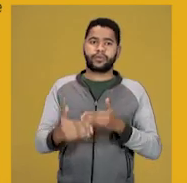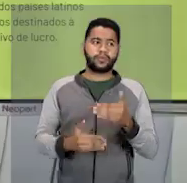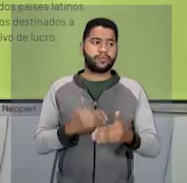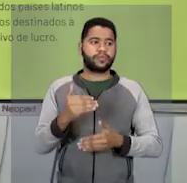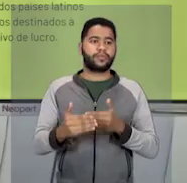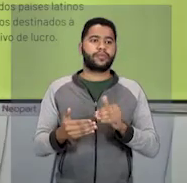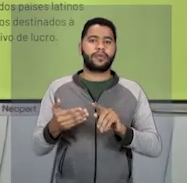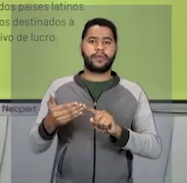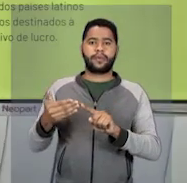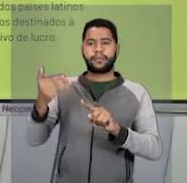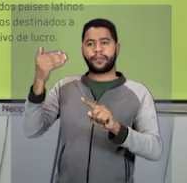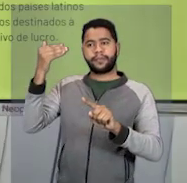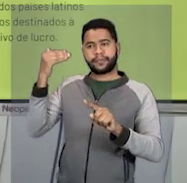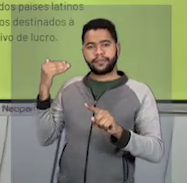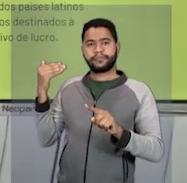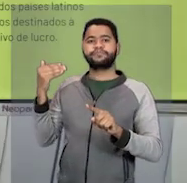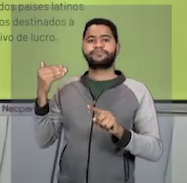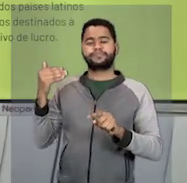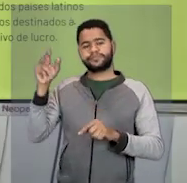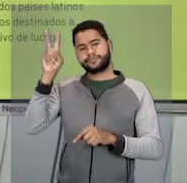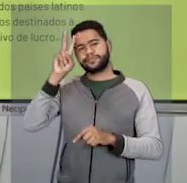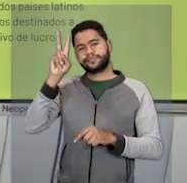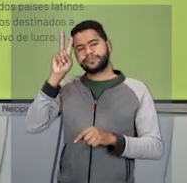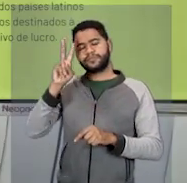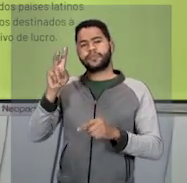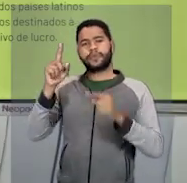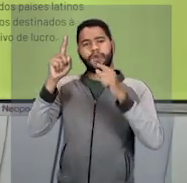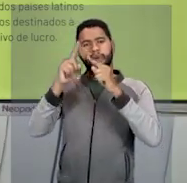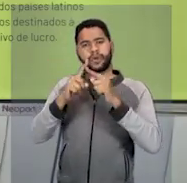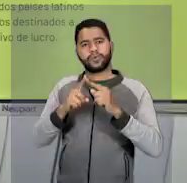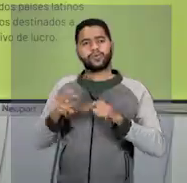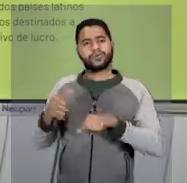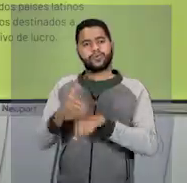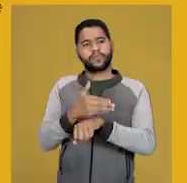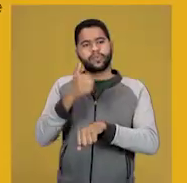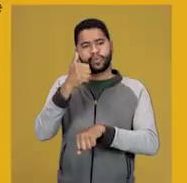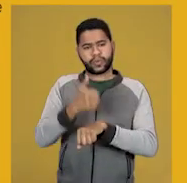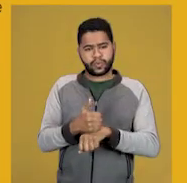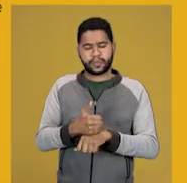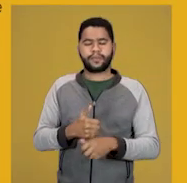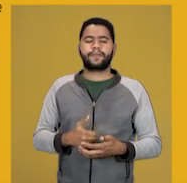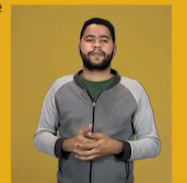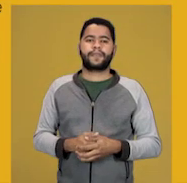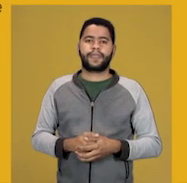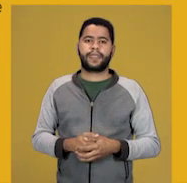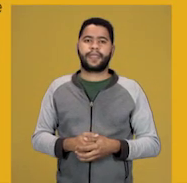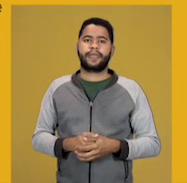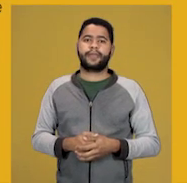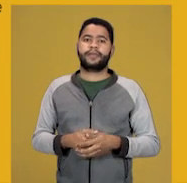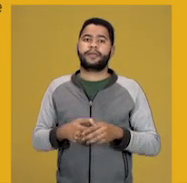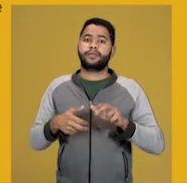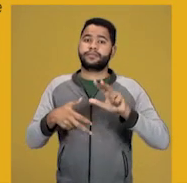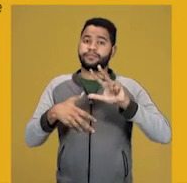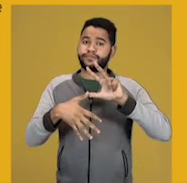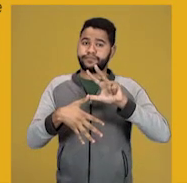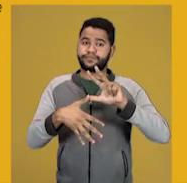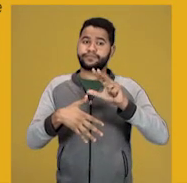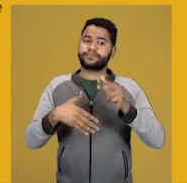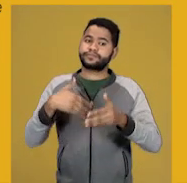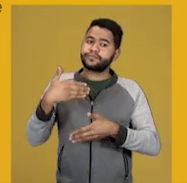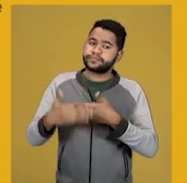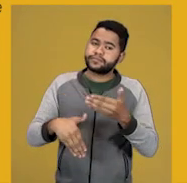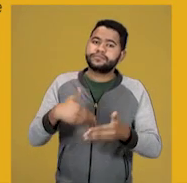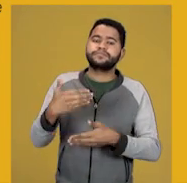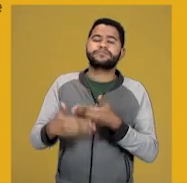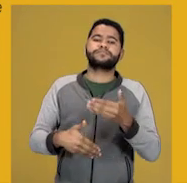seu passado histórico em relação ao tipo de colonização que nós tivemos, tá? A América Latina era desenvolvida,